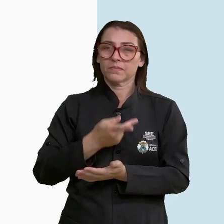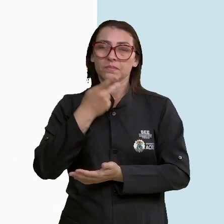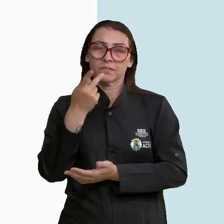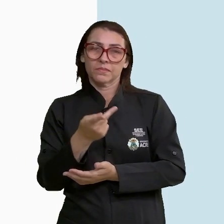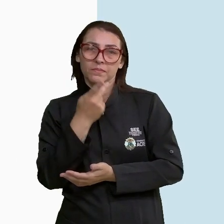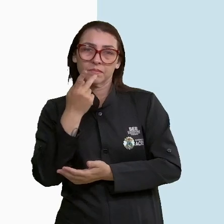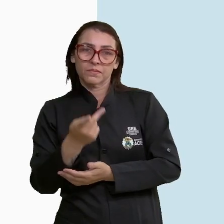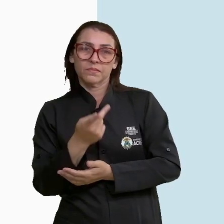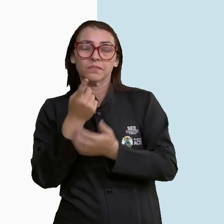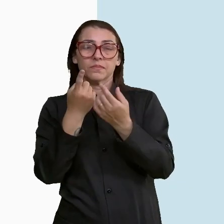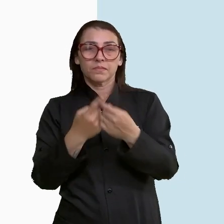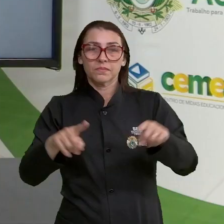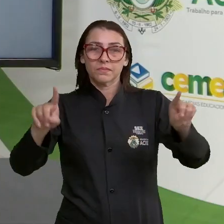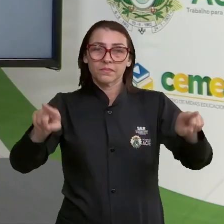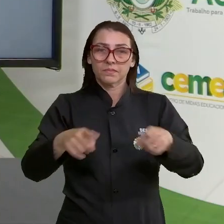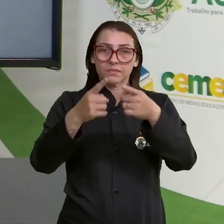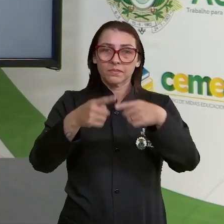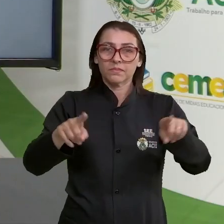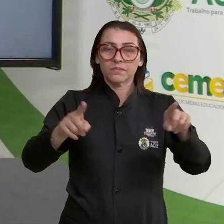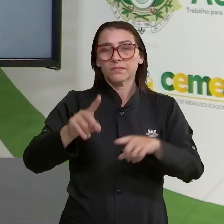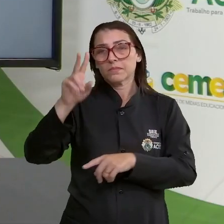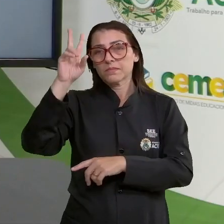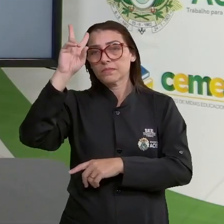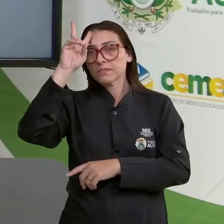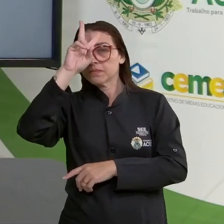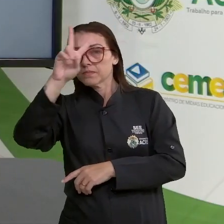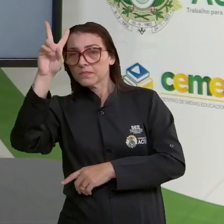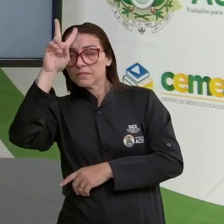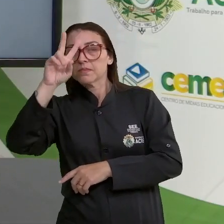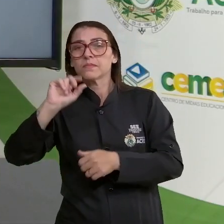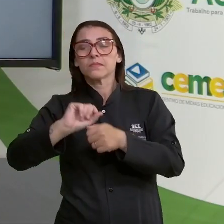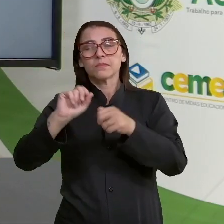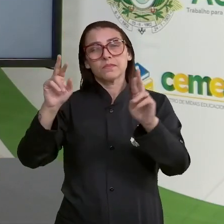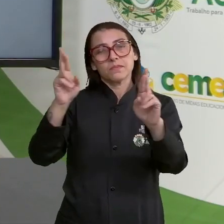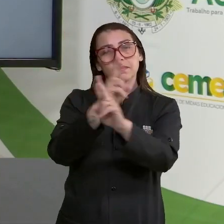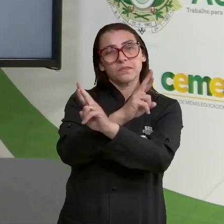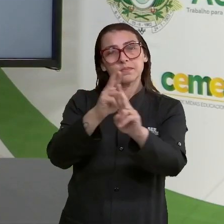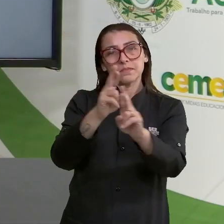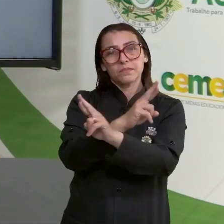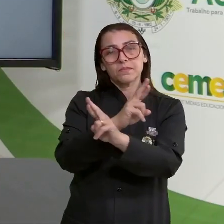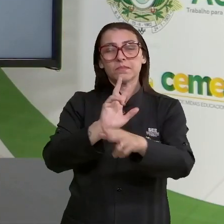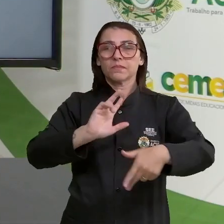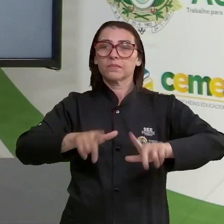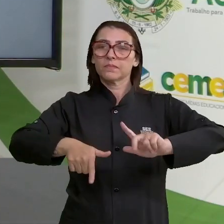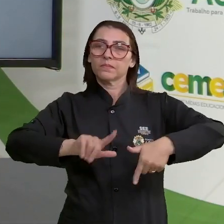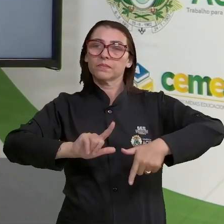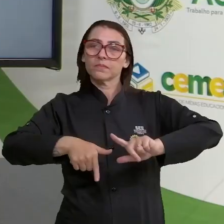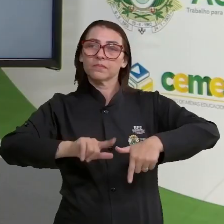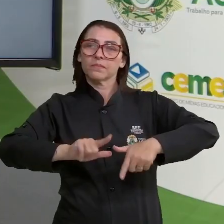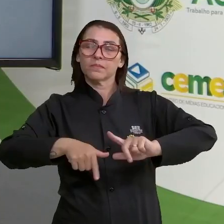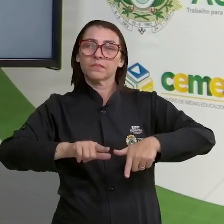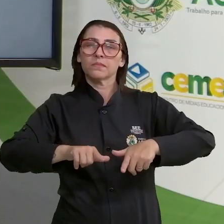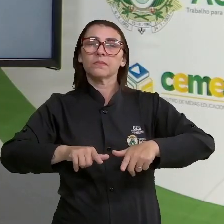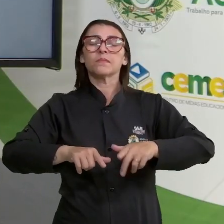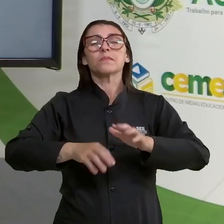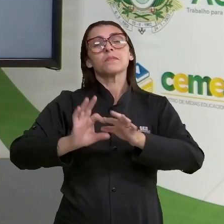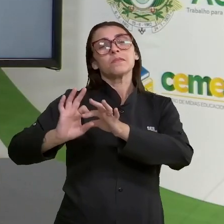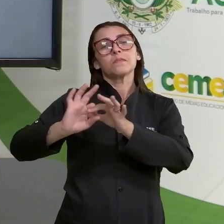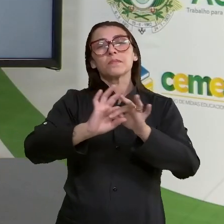falava da música na história, né? Fazia essa relação das letras de músicas no